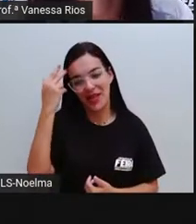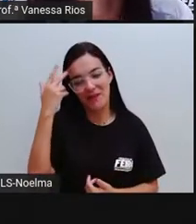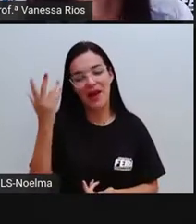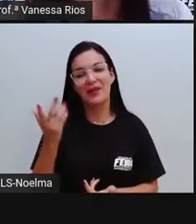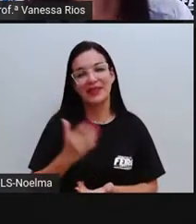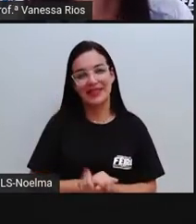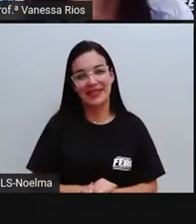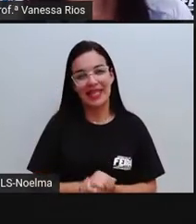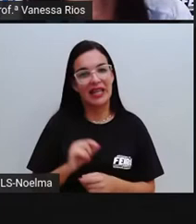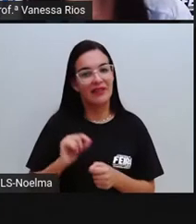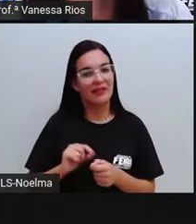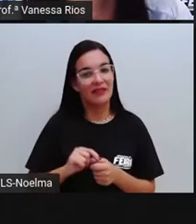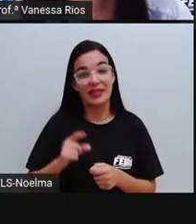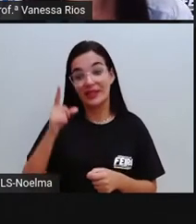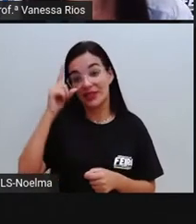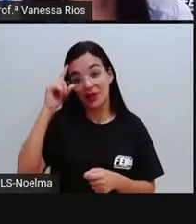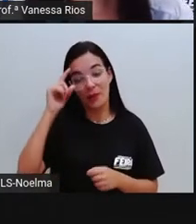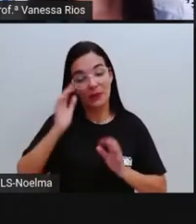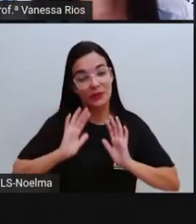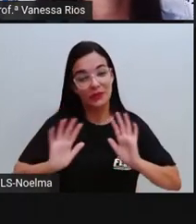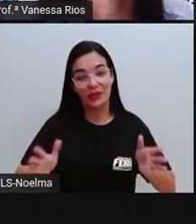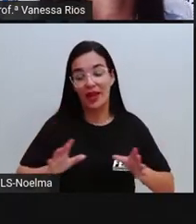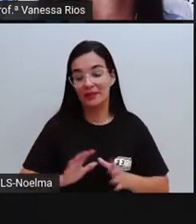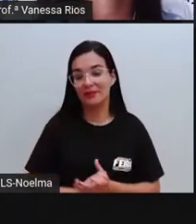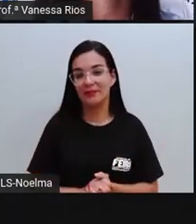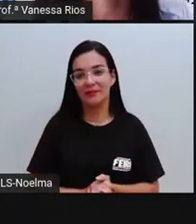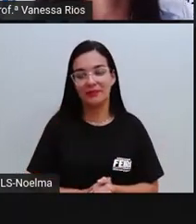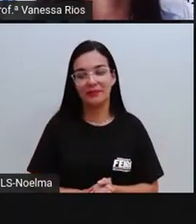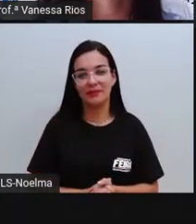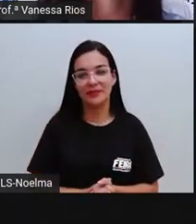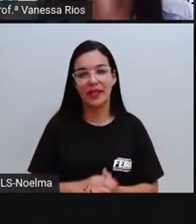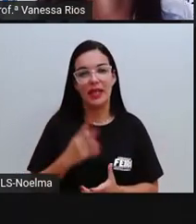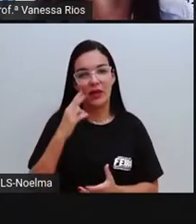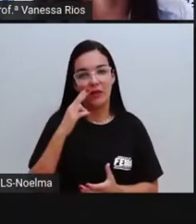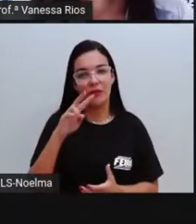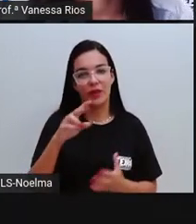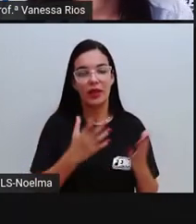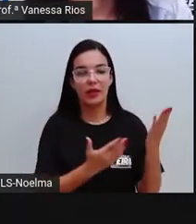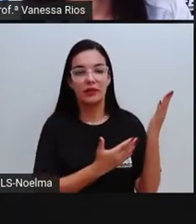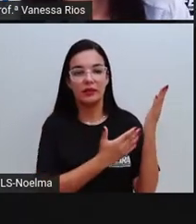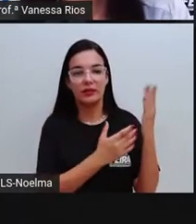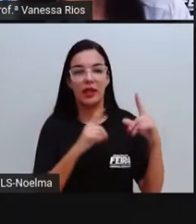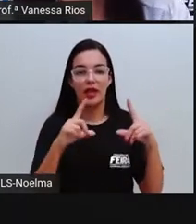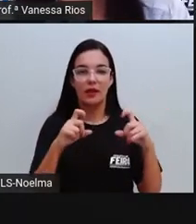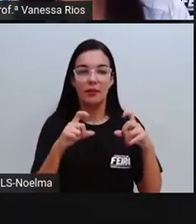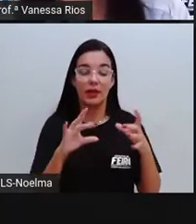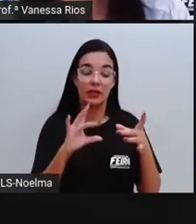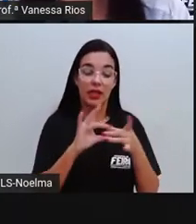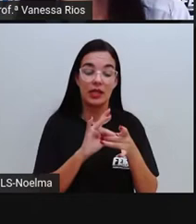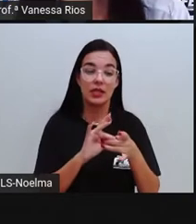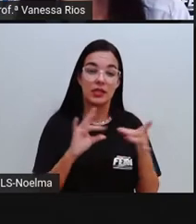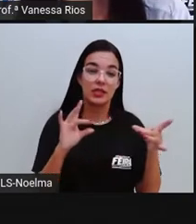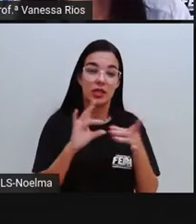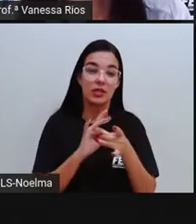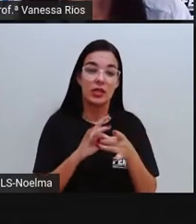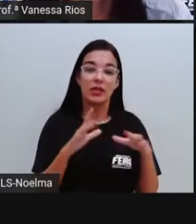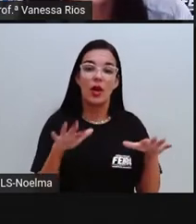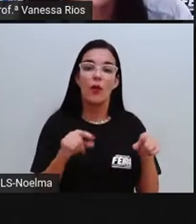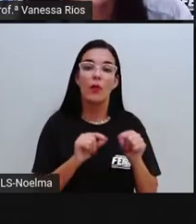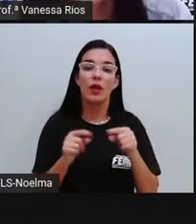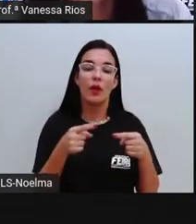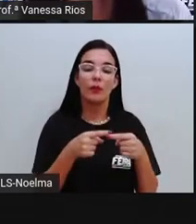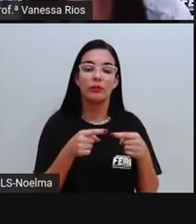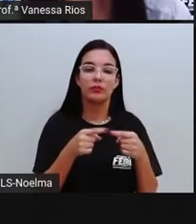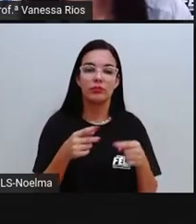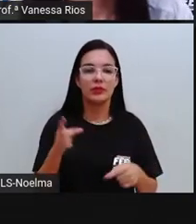e fazem aí no dia a dia. Então, vamos observar aí a imagem, né, e a associação das atividades que fazem parte